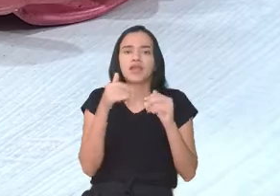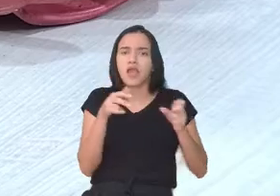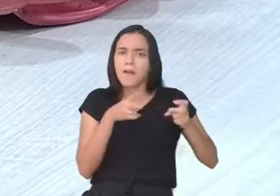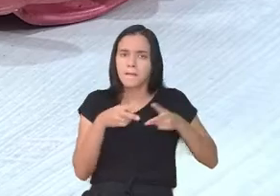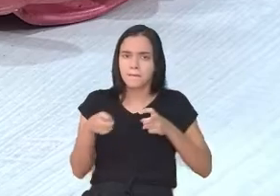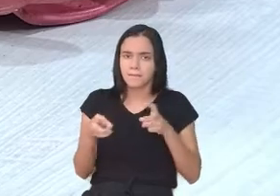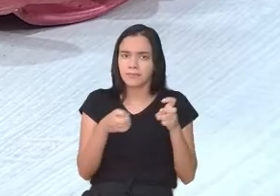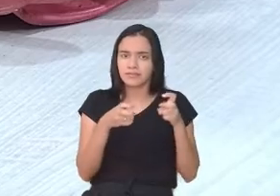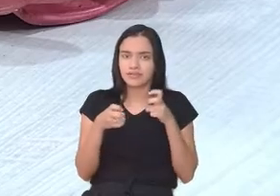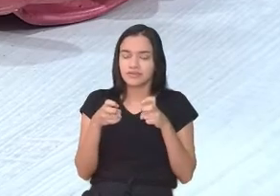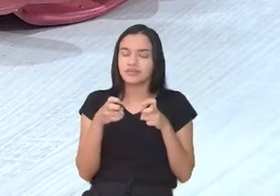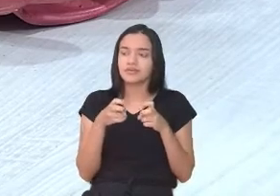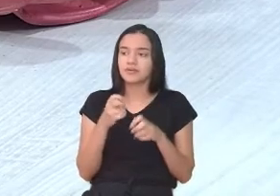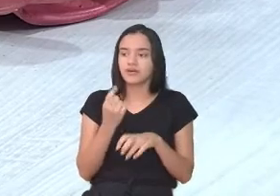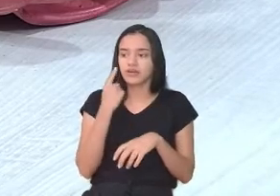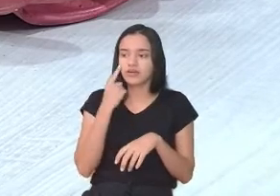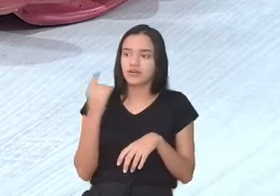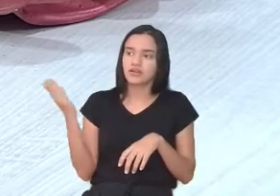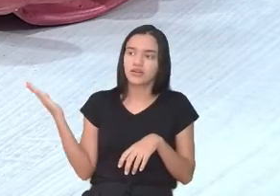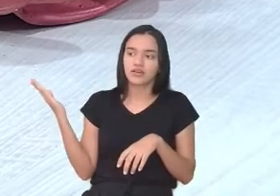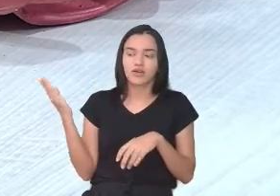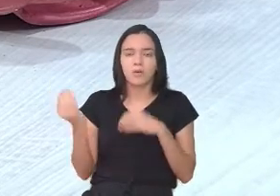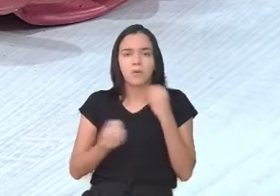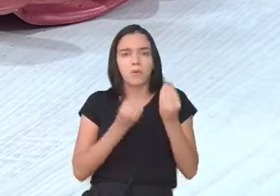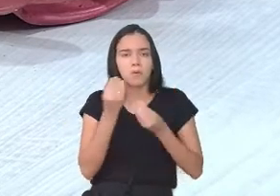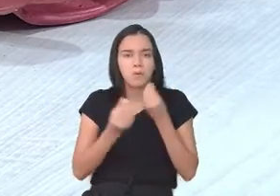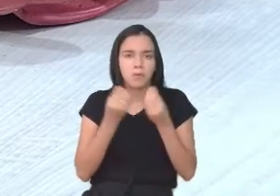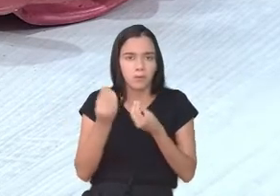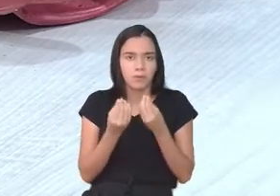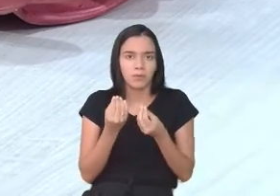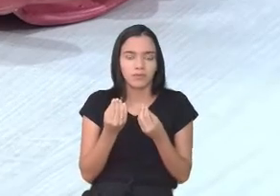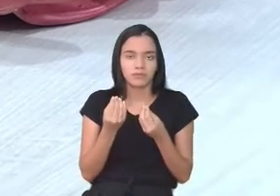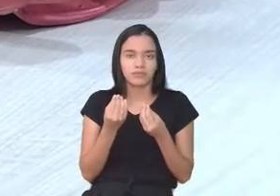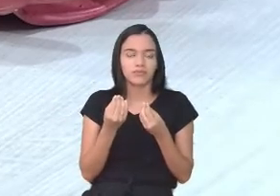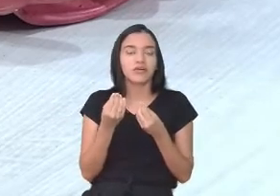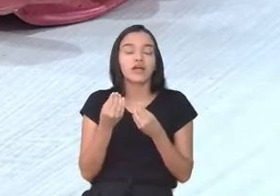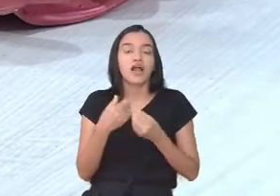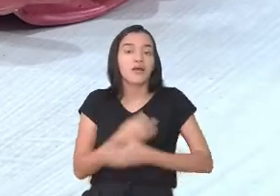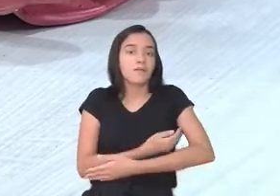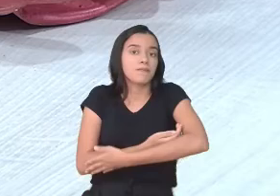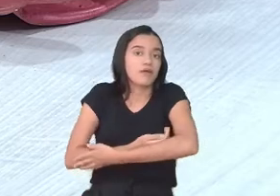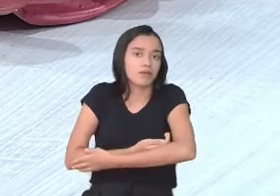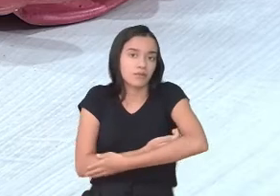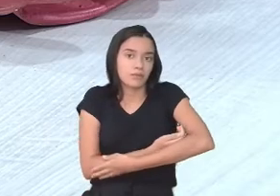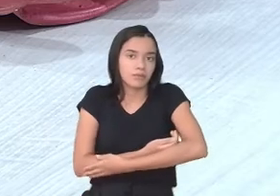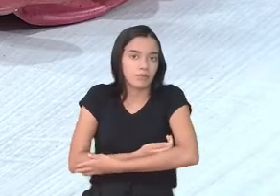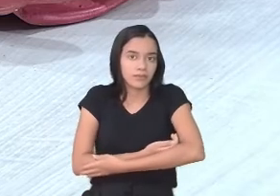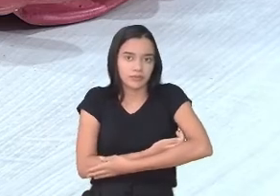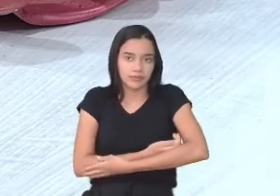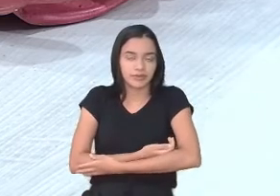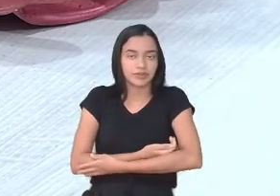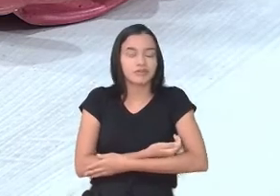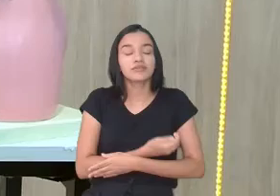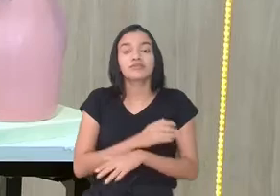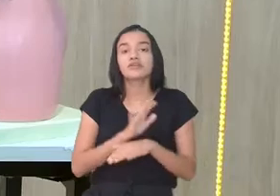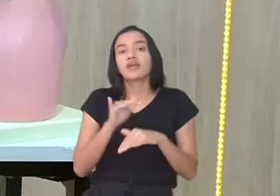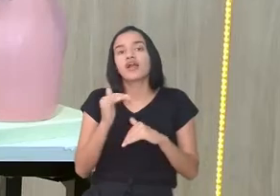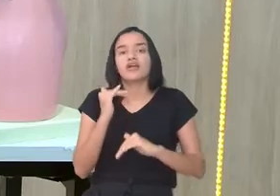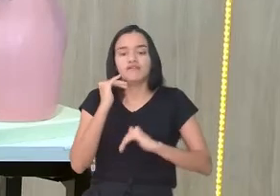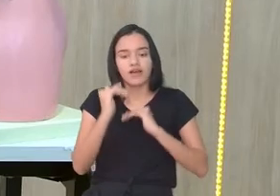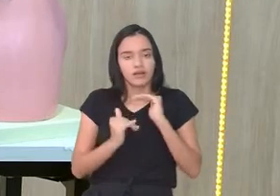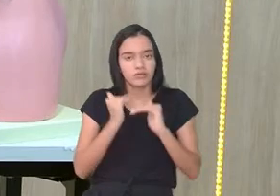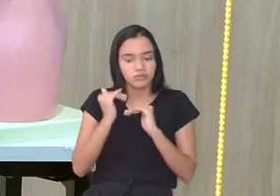Observem aqui a cavidade como ela é, para que o bebê fique aí. E à medida que ele